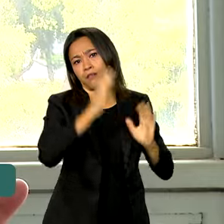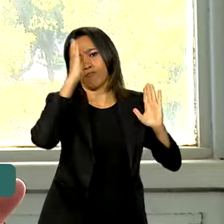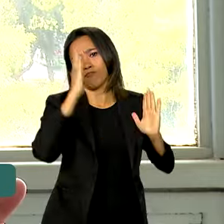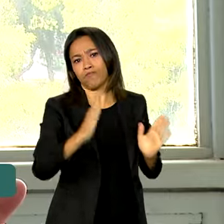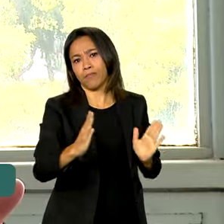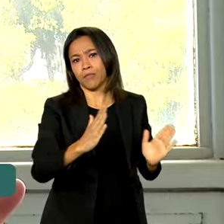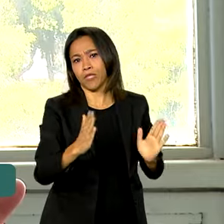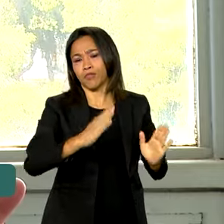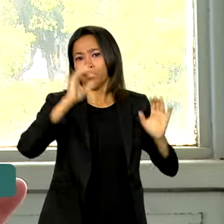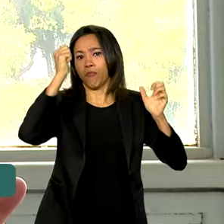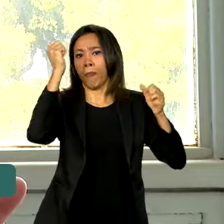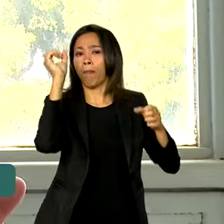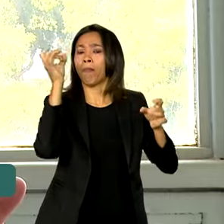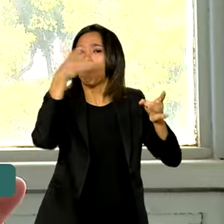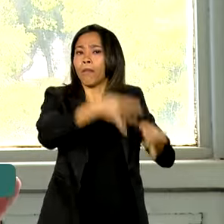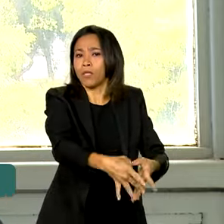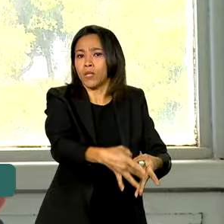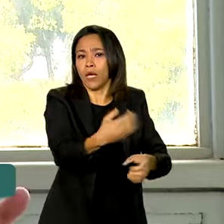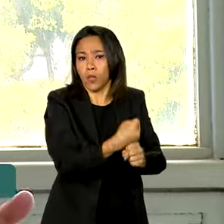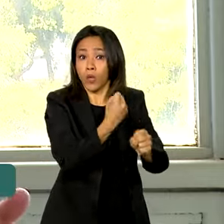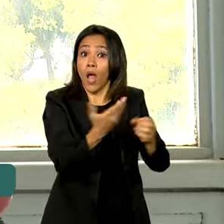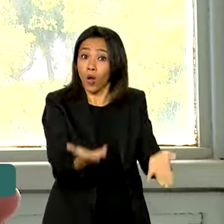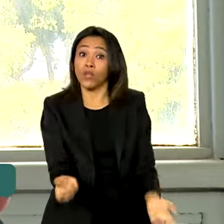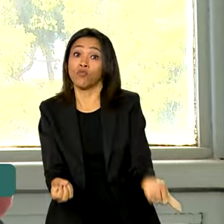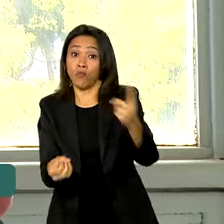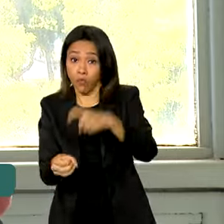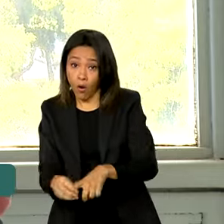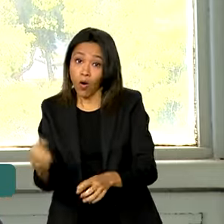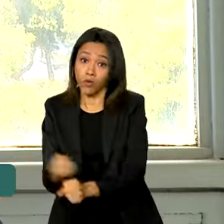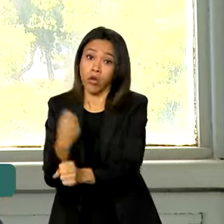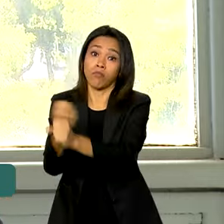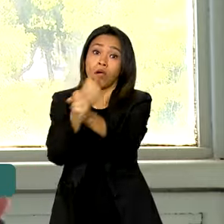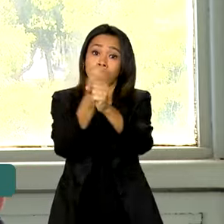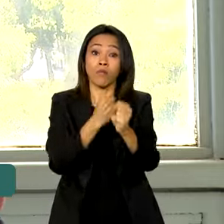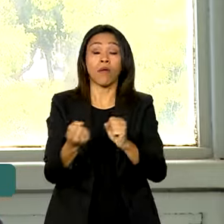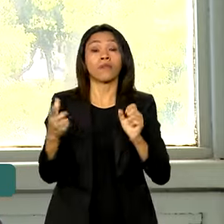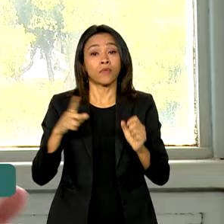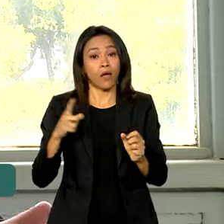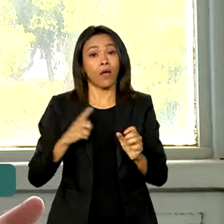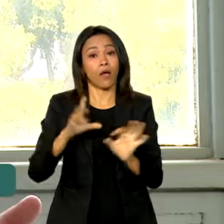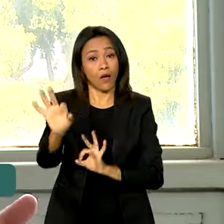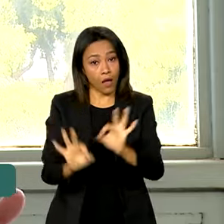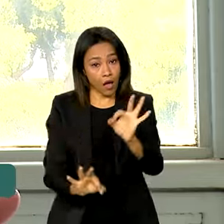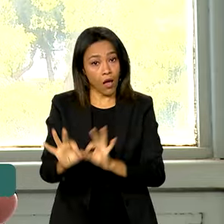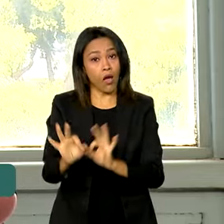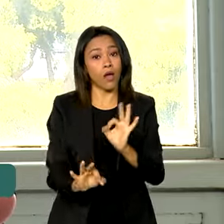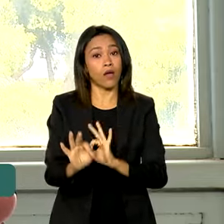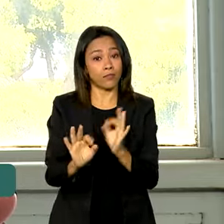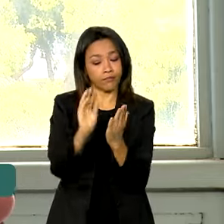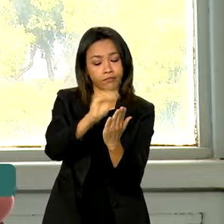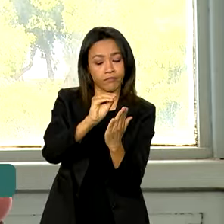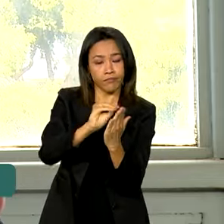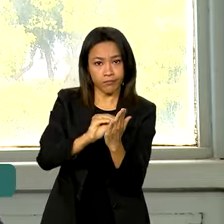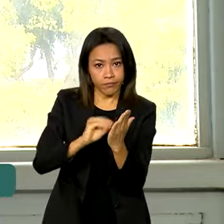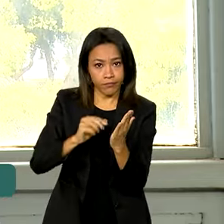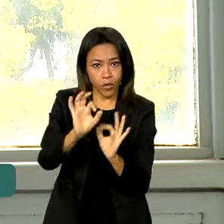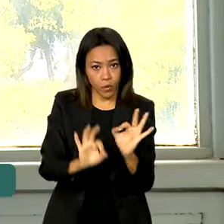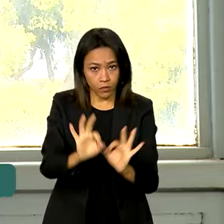a gente retoma obras, isso faz parte do escopo, que a gente chama de escopo da consolidação, que vai destinar